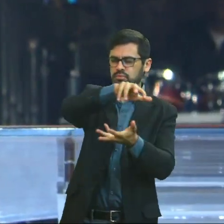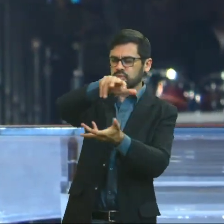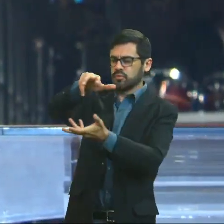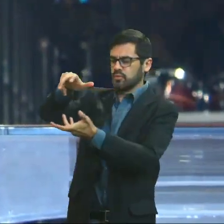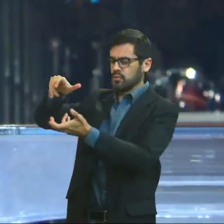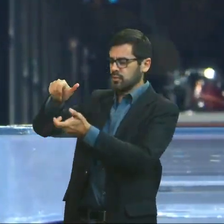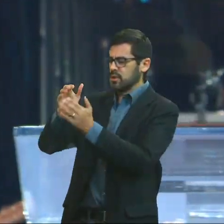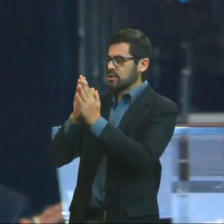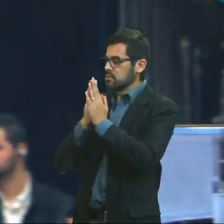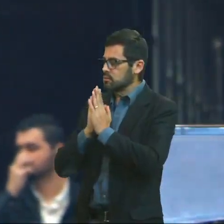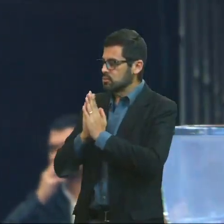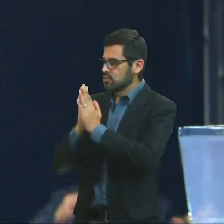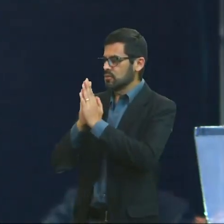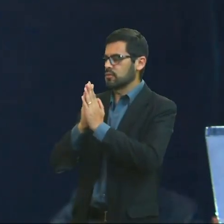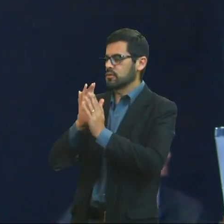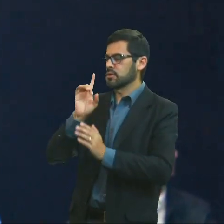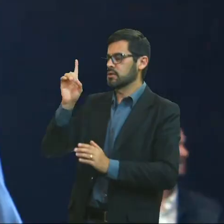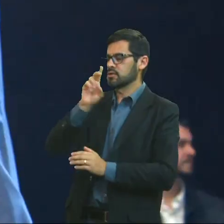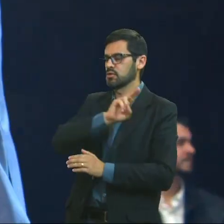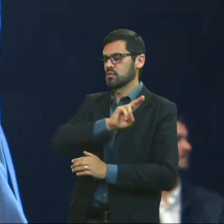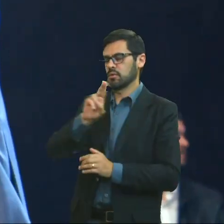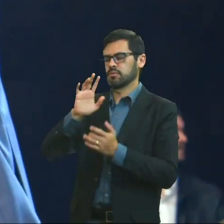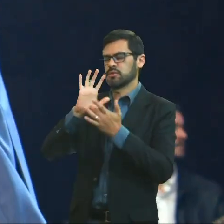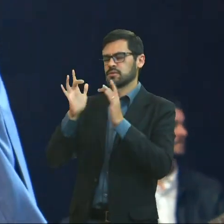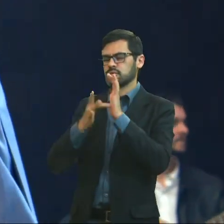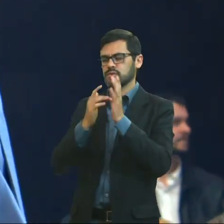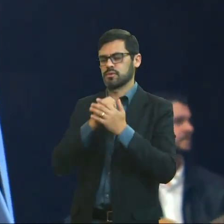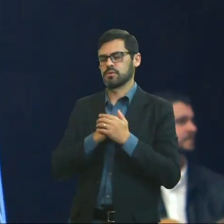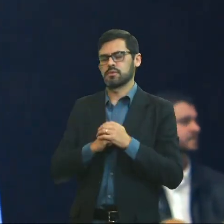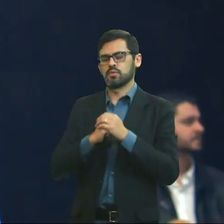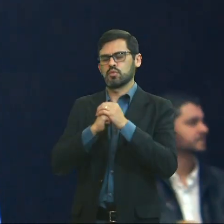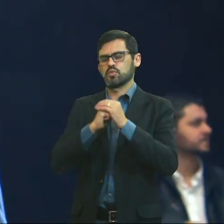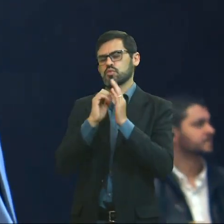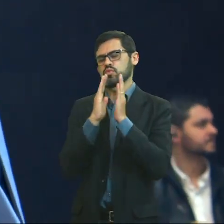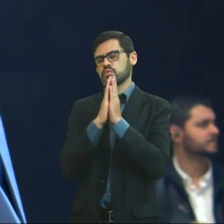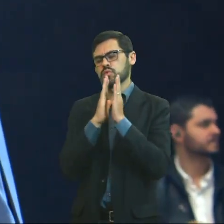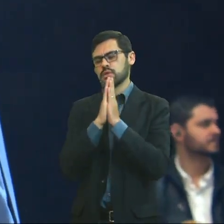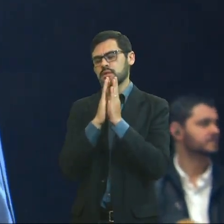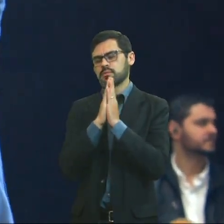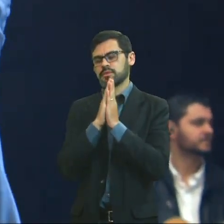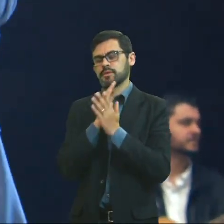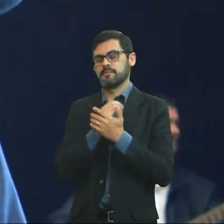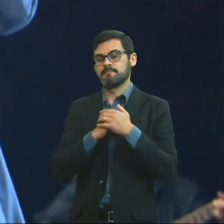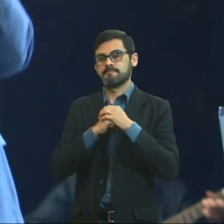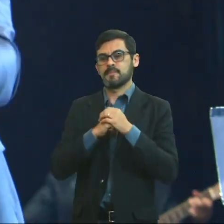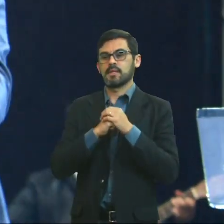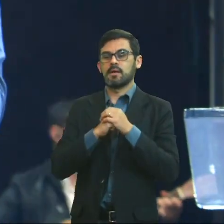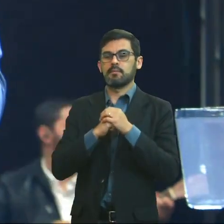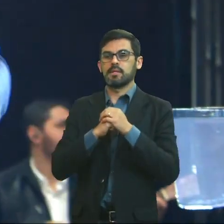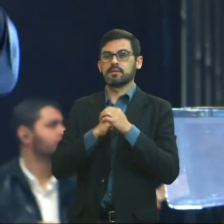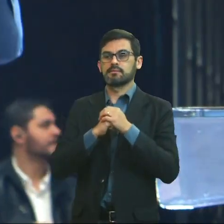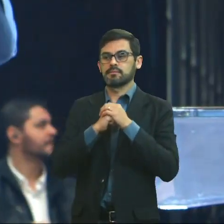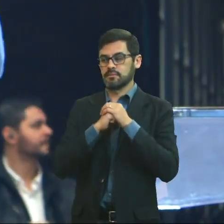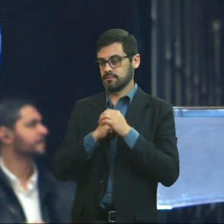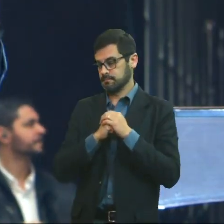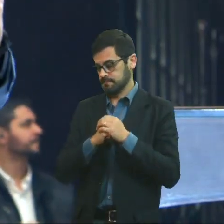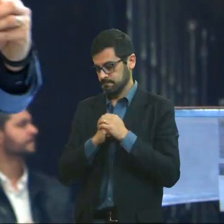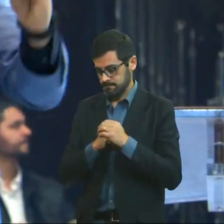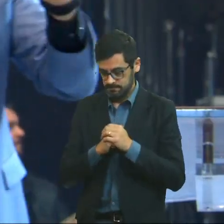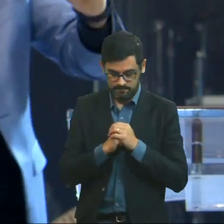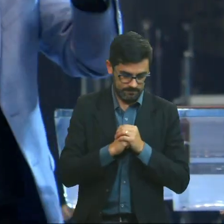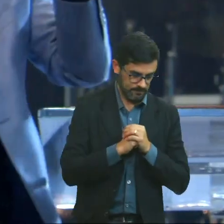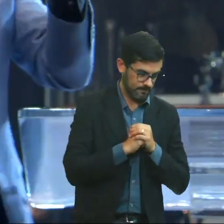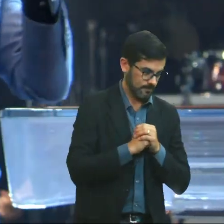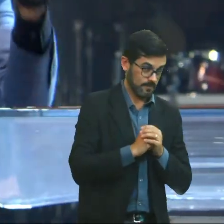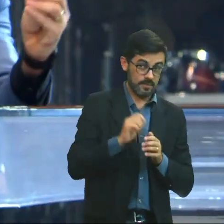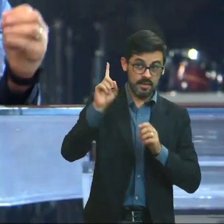terra. Faz assim, Pai, é no nome de Jesus que nós oramos. Amém, amém e